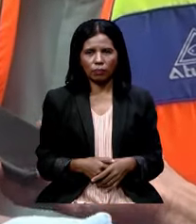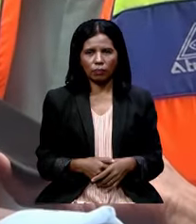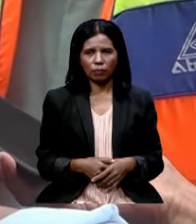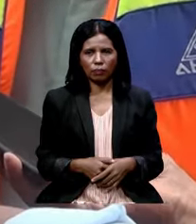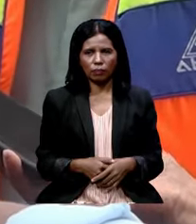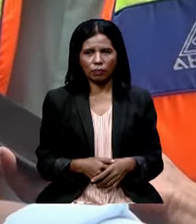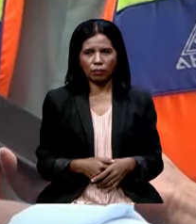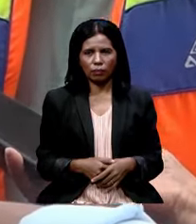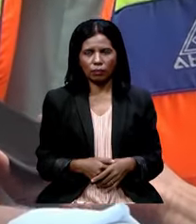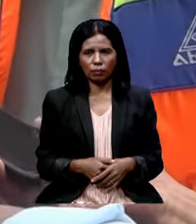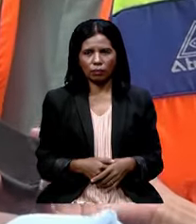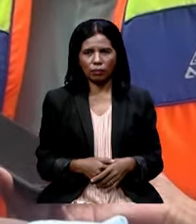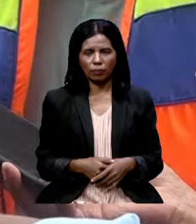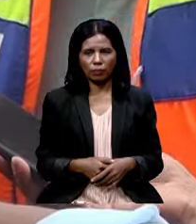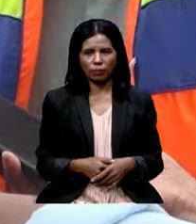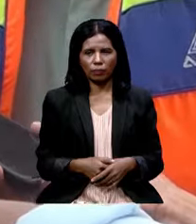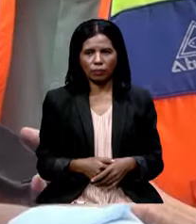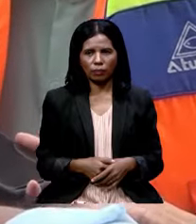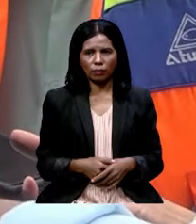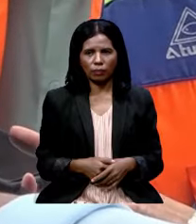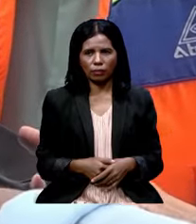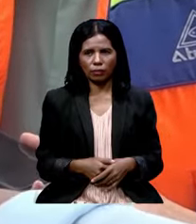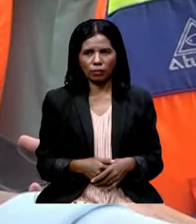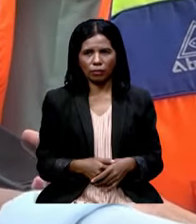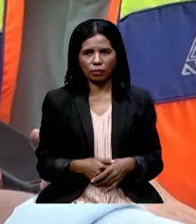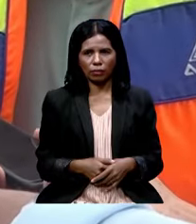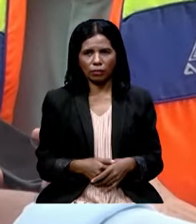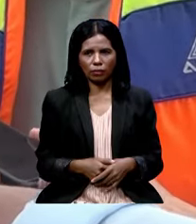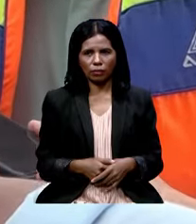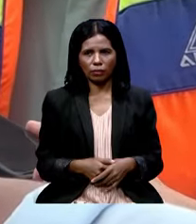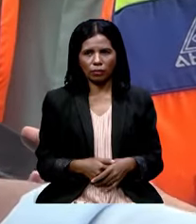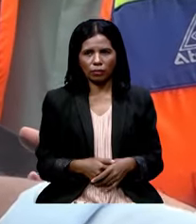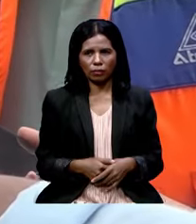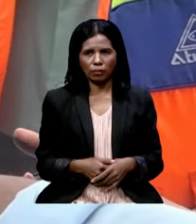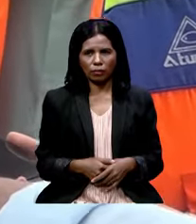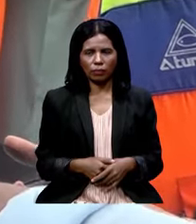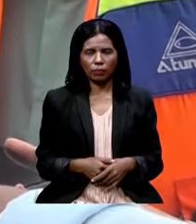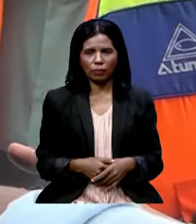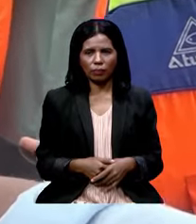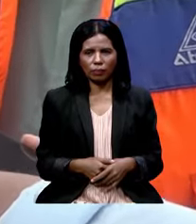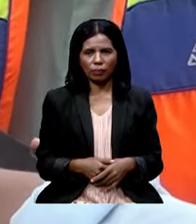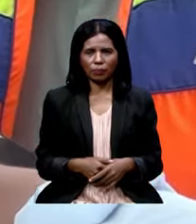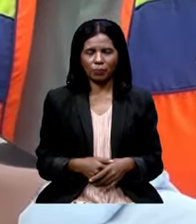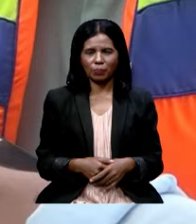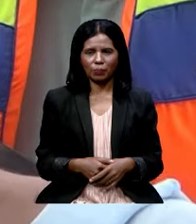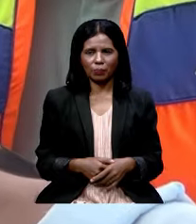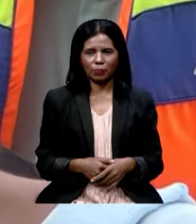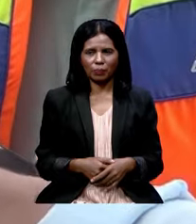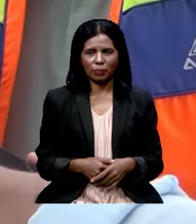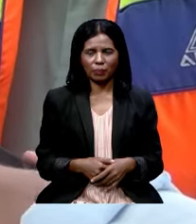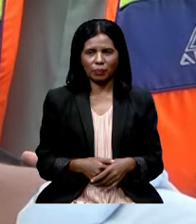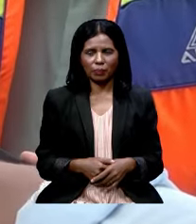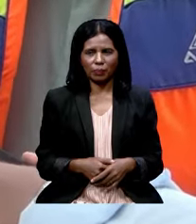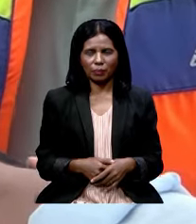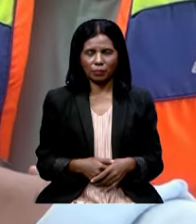John Freitas. Ah, tu John Freitas. Di tempo Indonesia, hai comparo nok muni ife kafe fe kai hai muk ika lekot. Di tempo